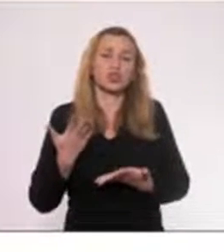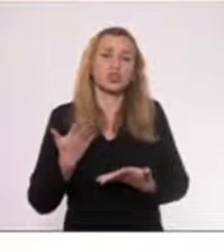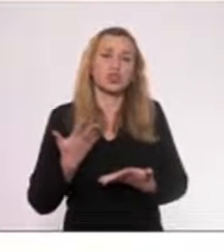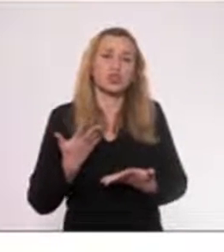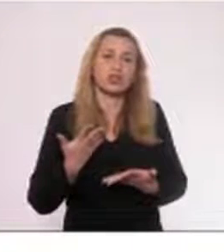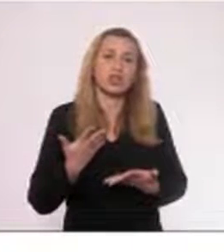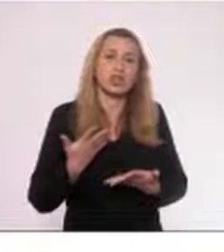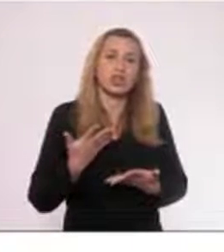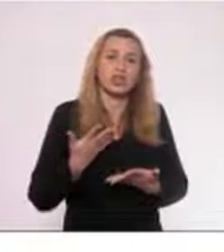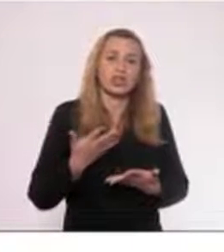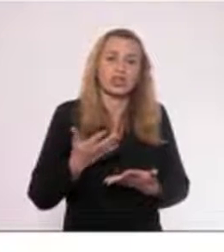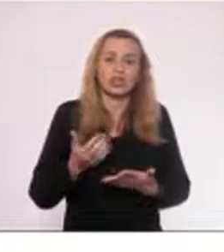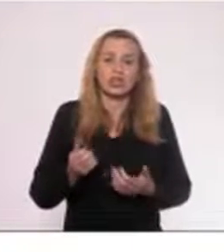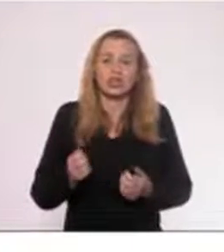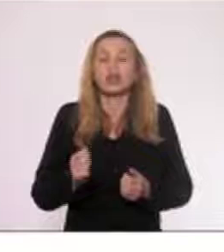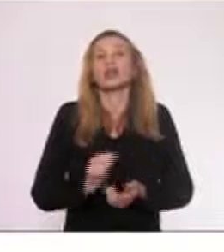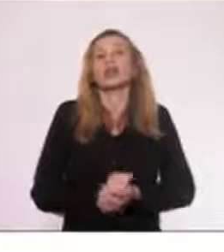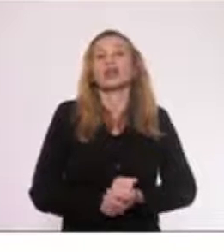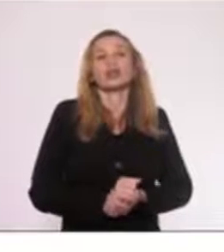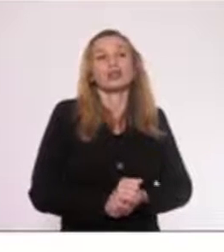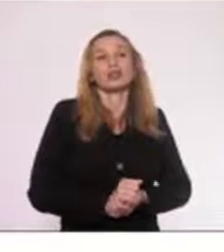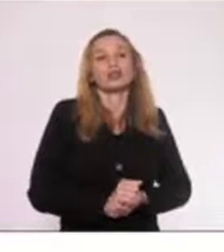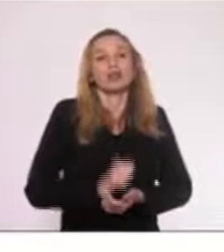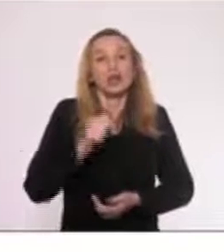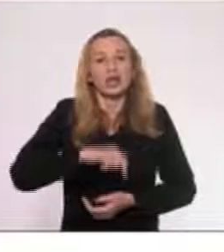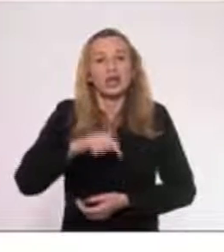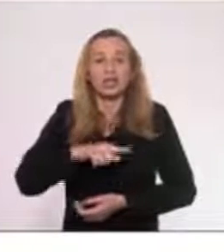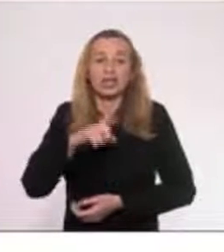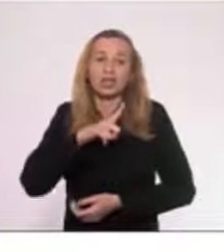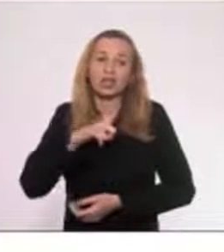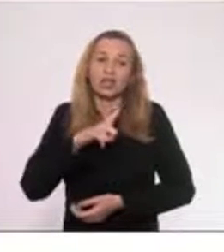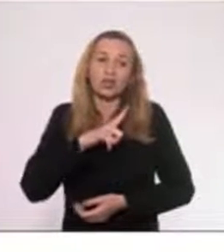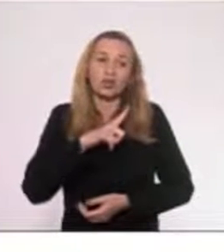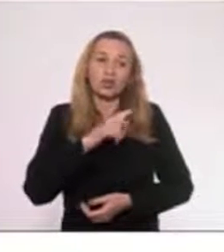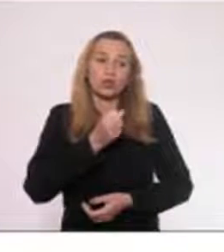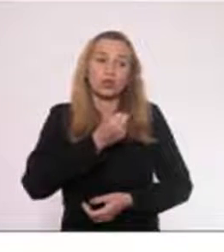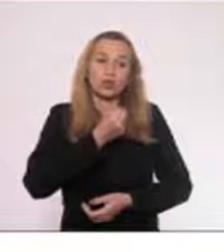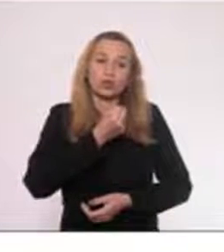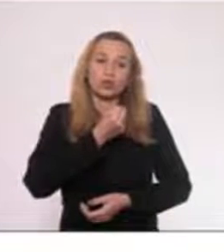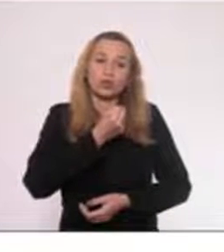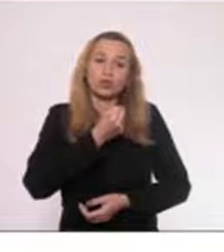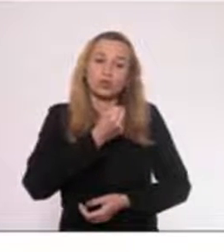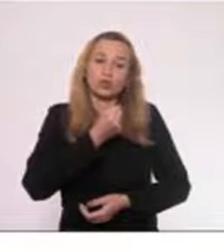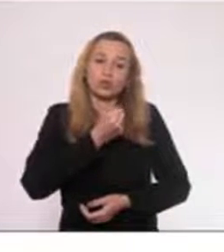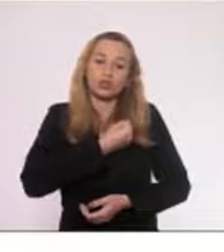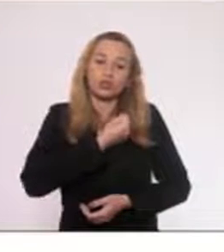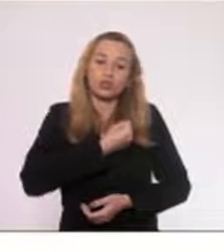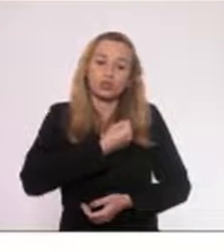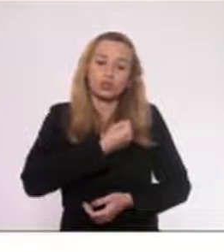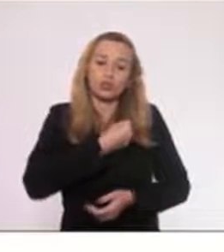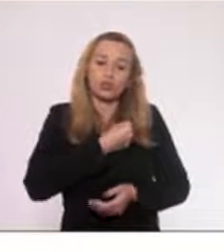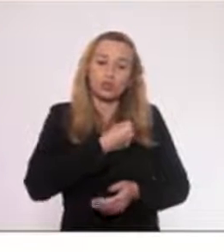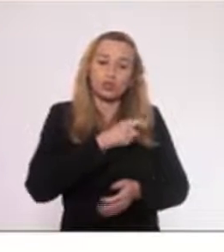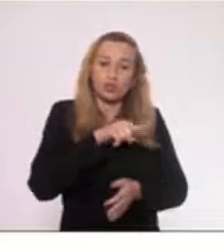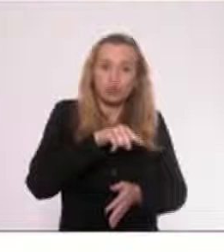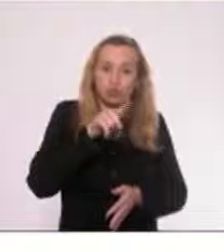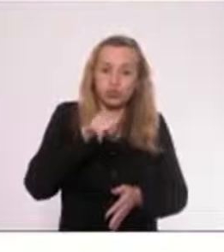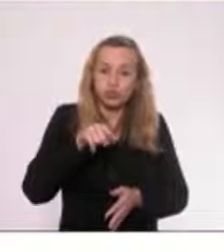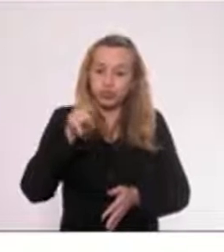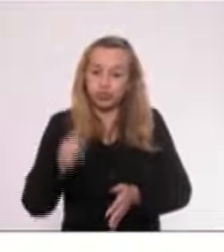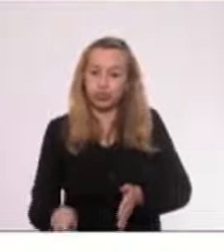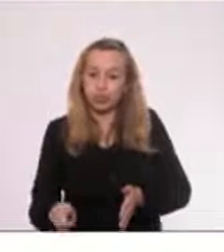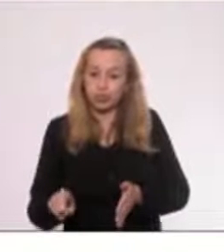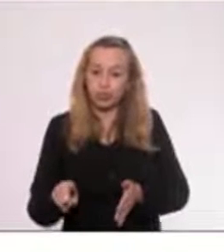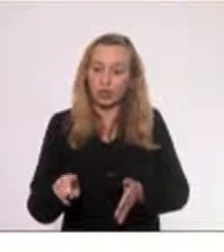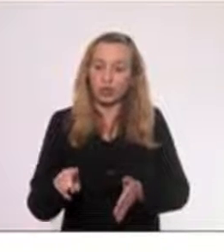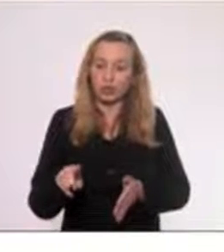um índice de confiabilidade baixíssimo perante a população do Rio de Janeiro. Não me